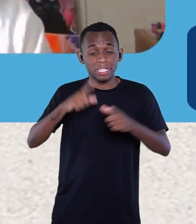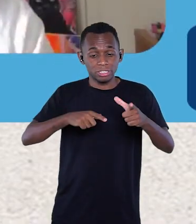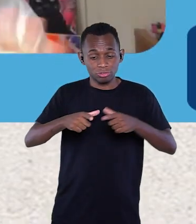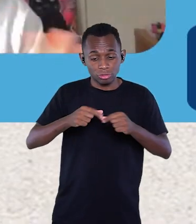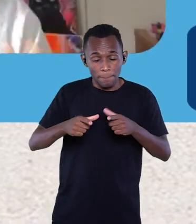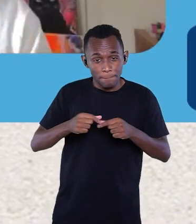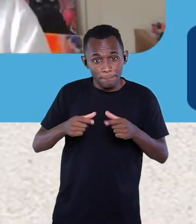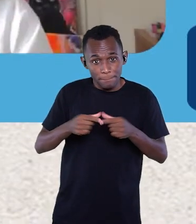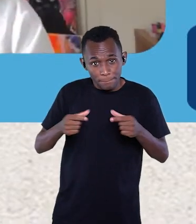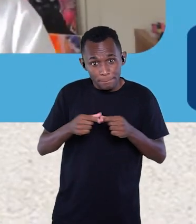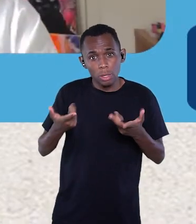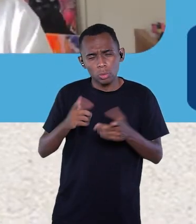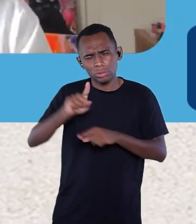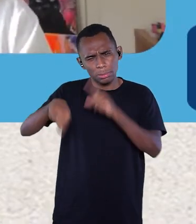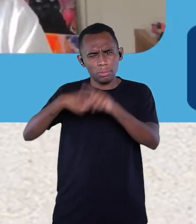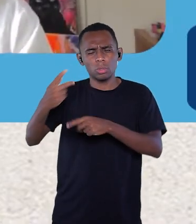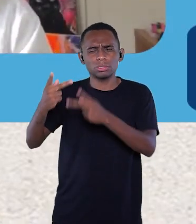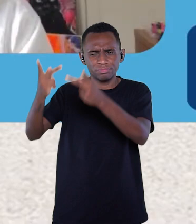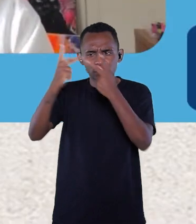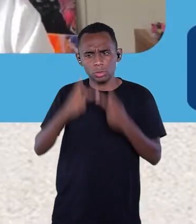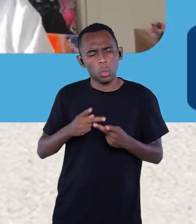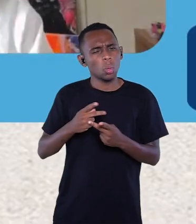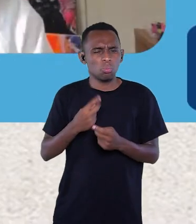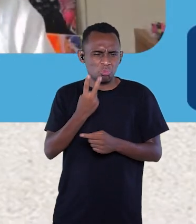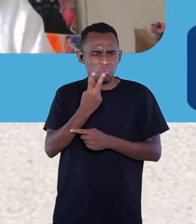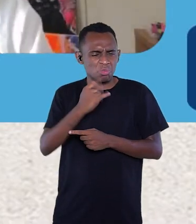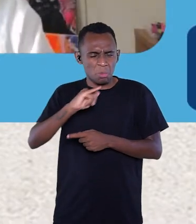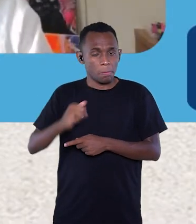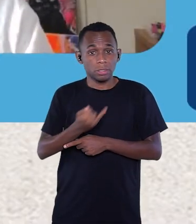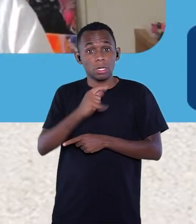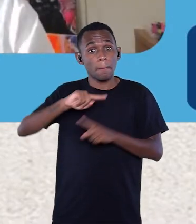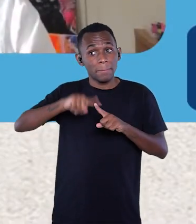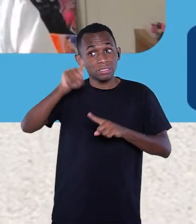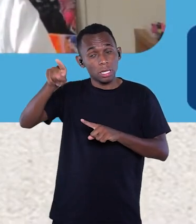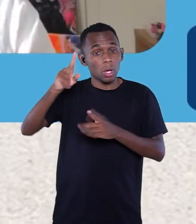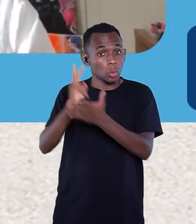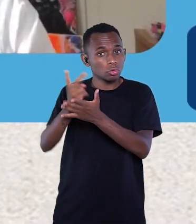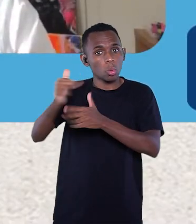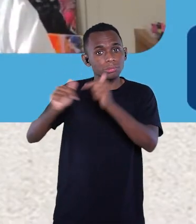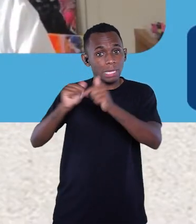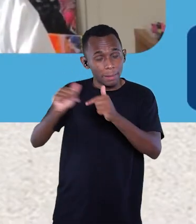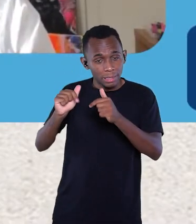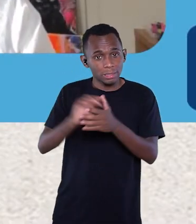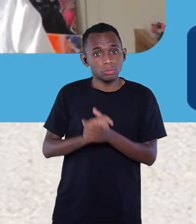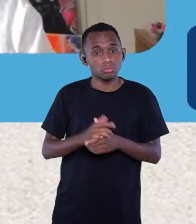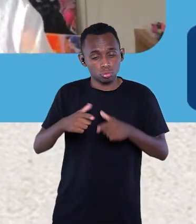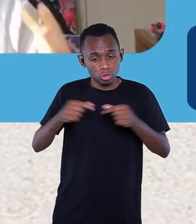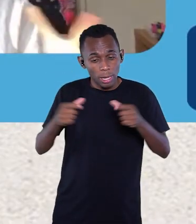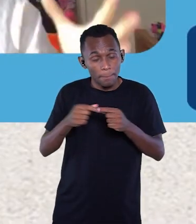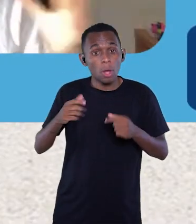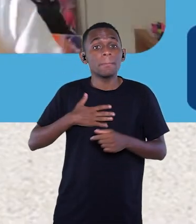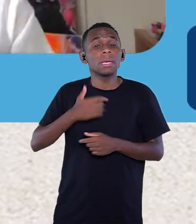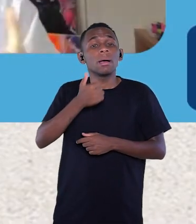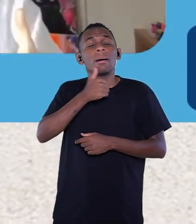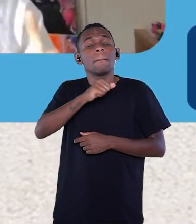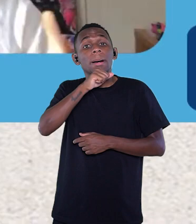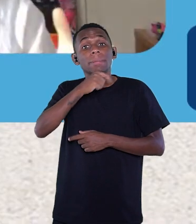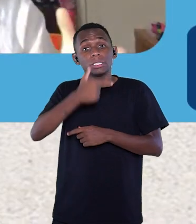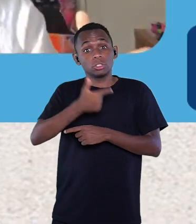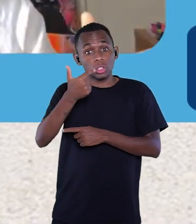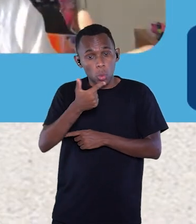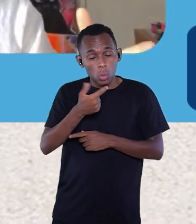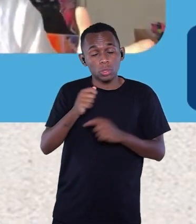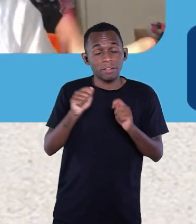veio algumas vezes, umas 2 vezes, ficou um tempo no Brasil, mas ficou lá, trabalhando lá, né? E a minha madrasta